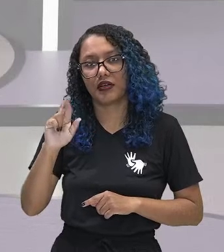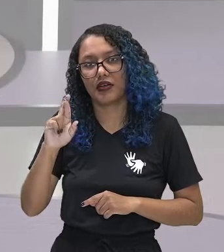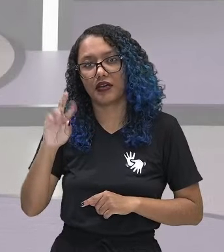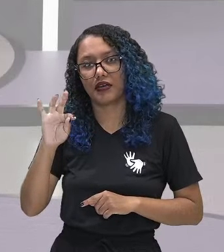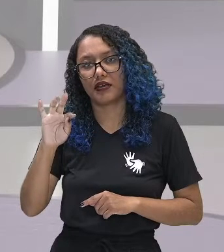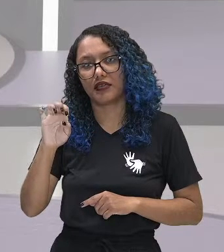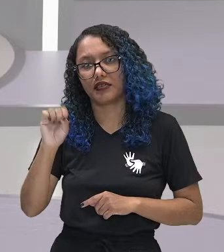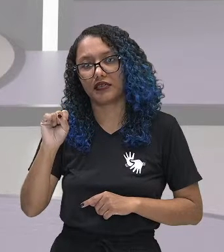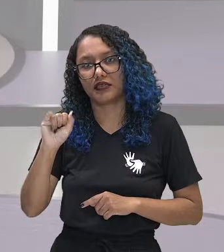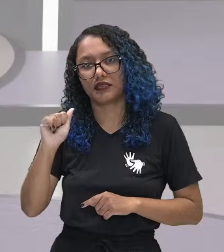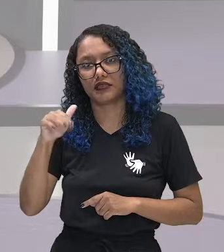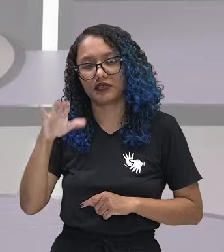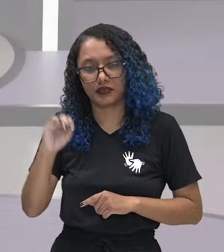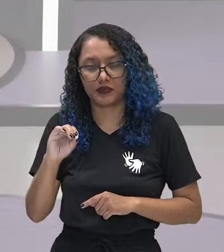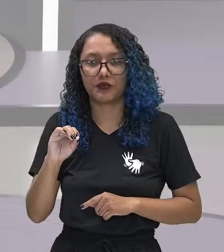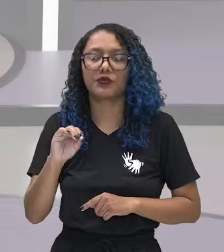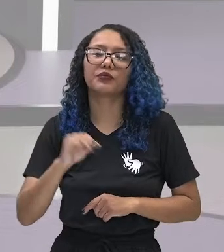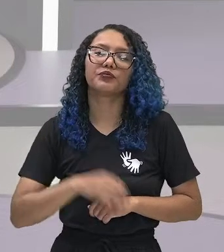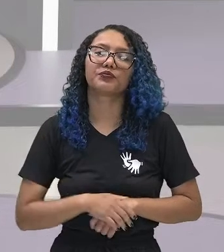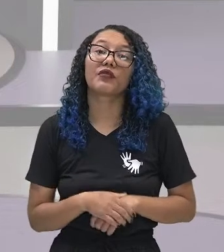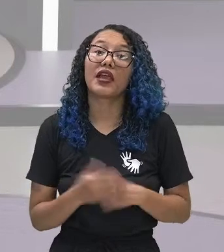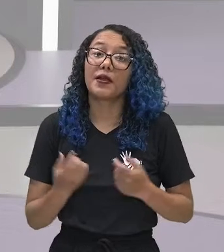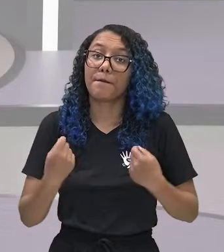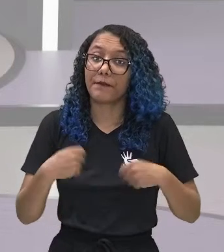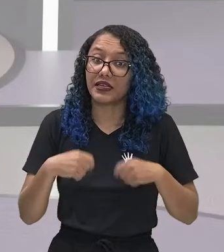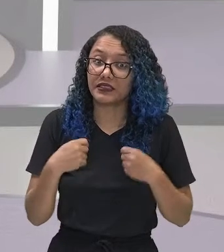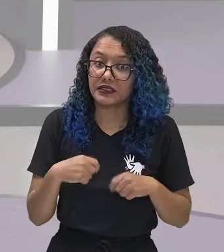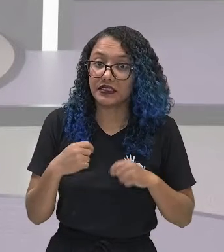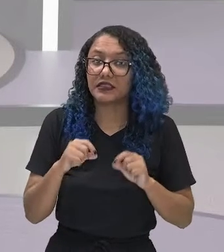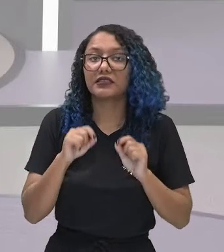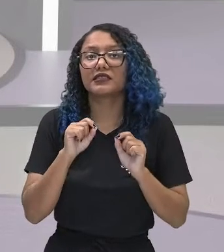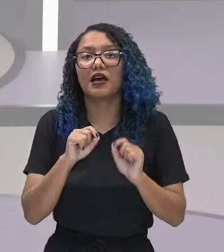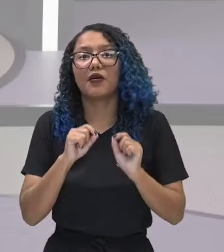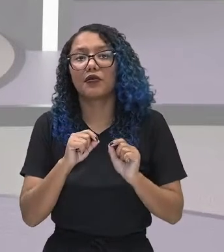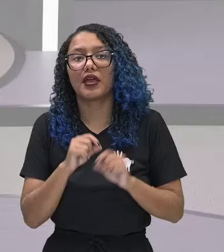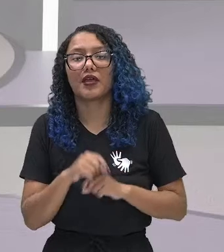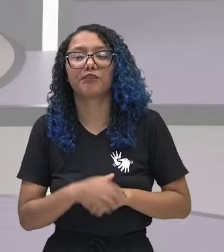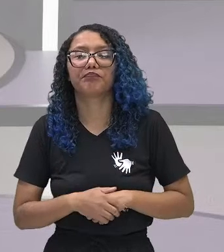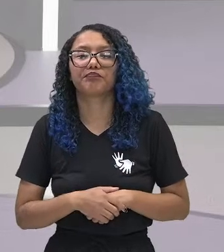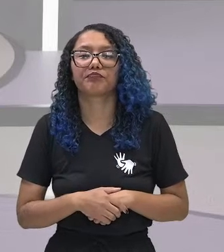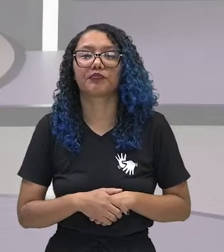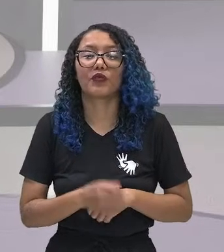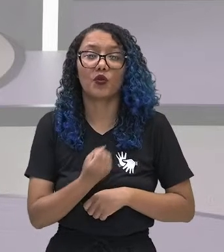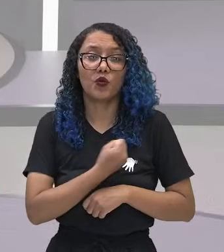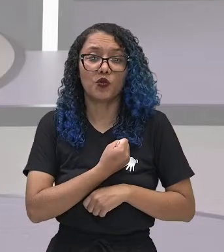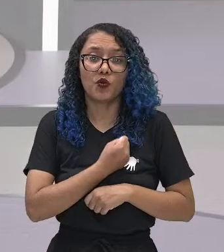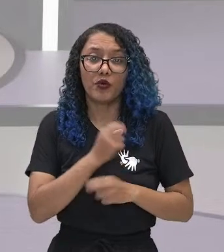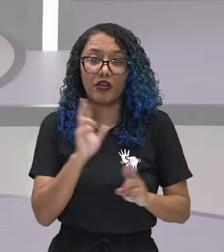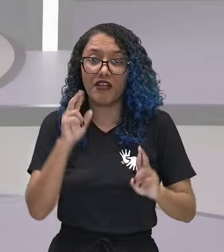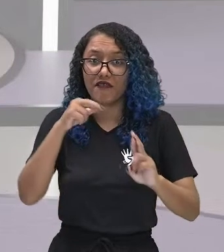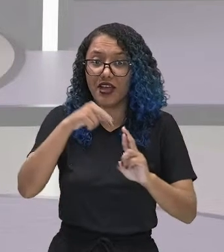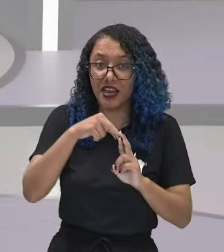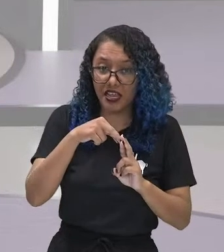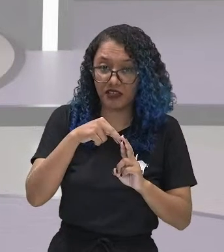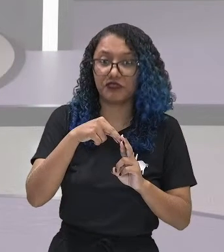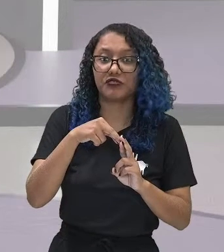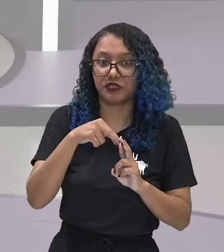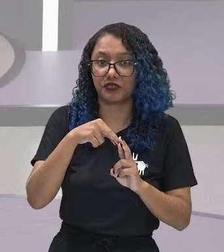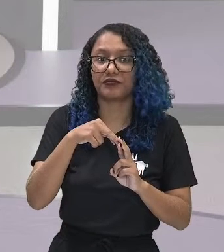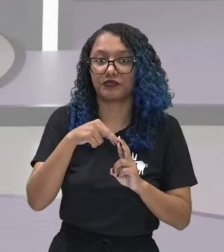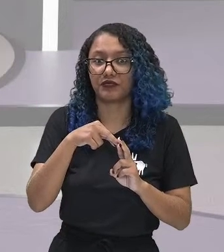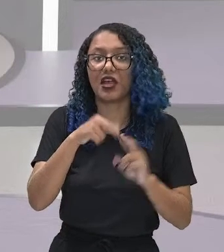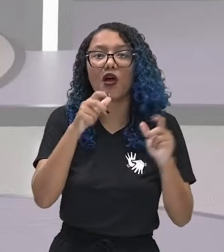as coordenadas dos dois pontos. Que dois pontos são esses? São justamente as extremidades aqui